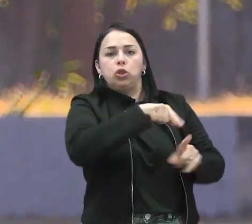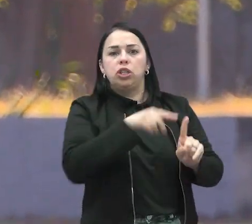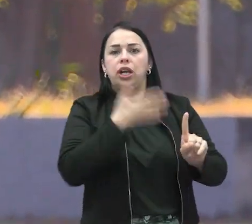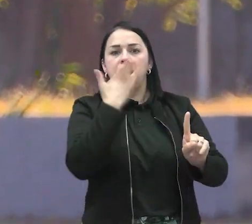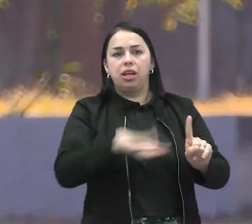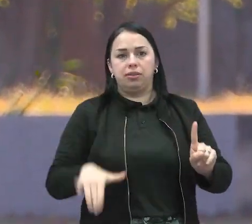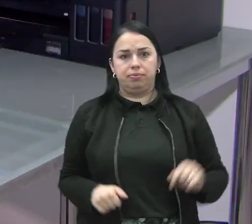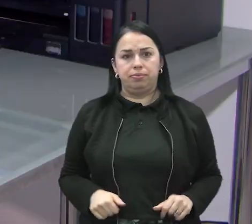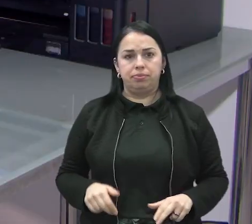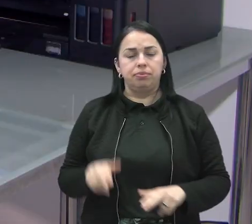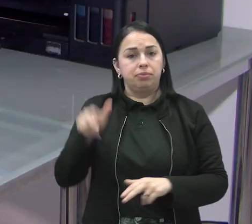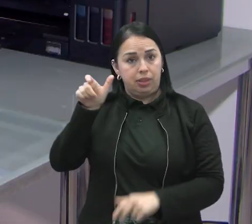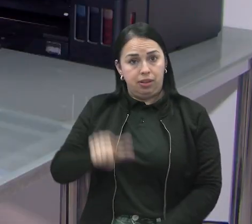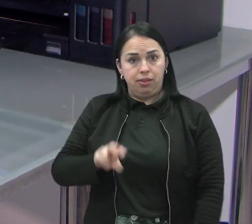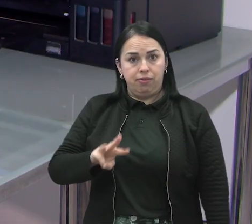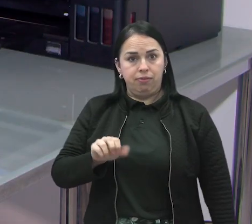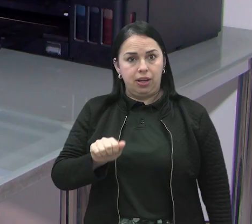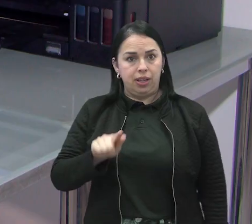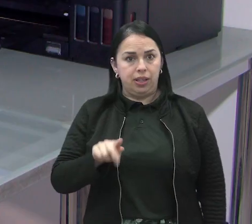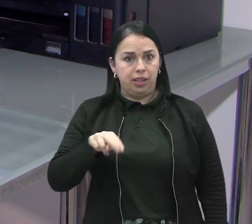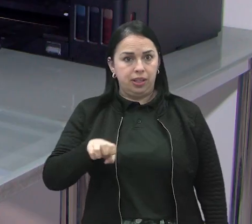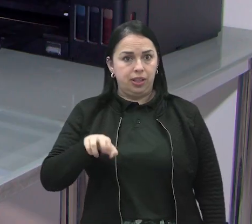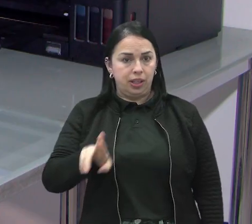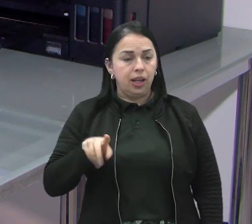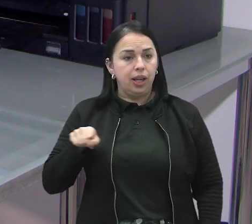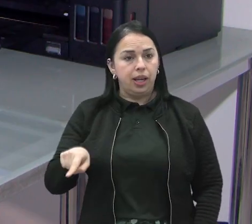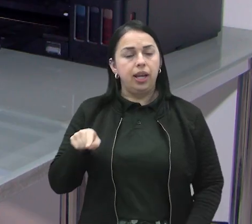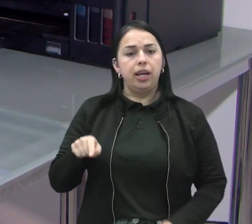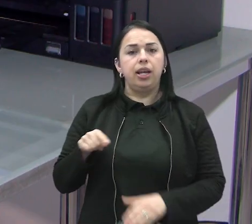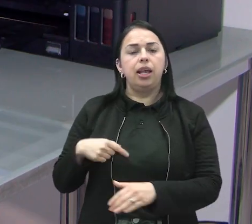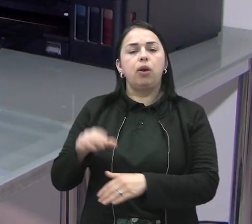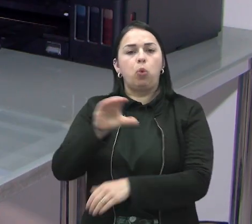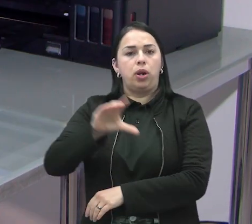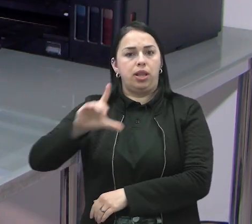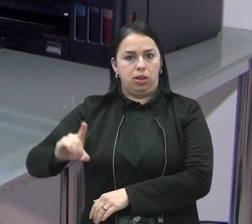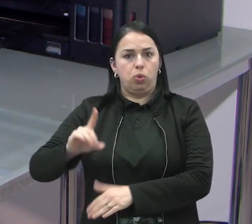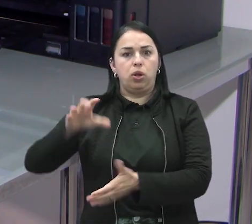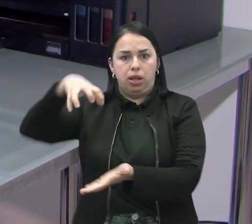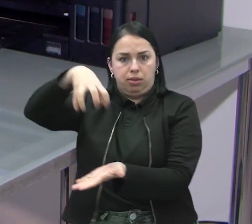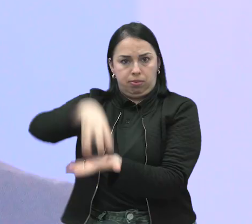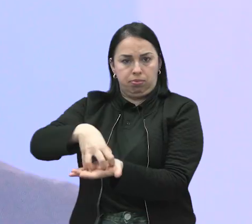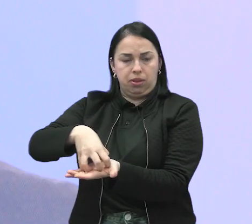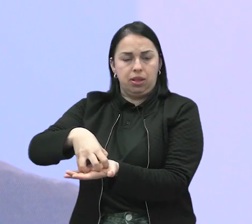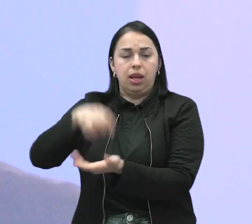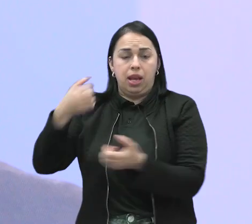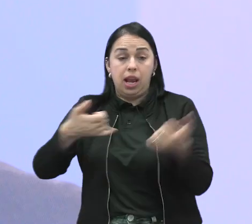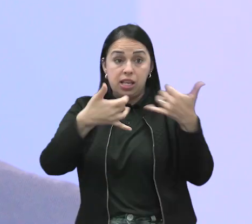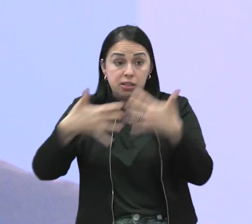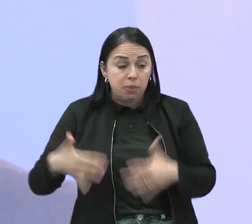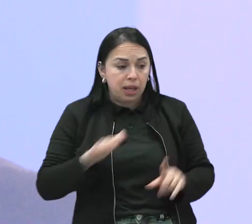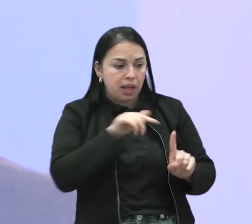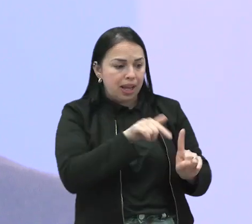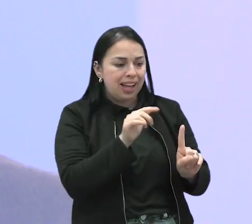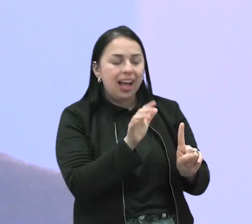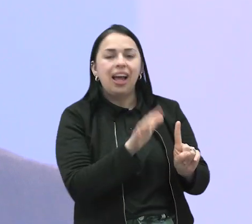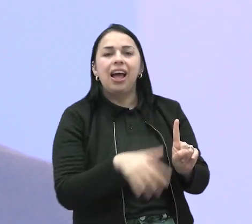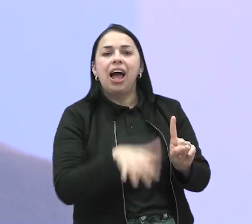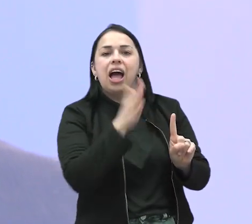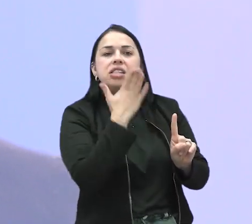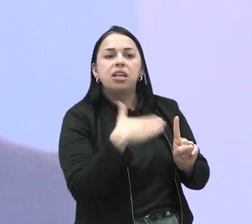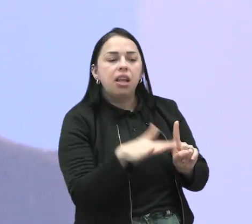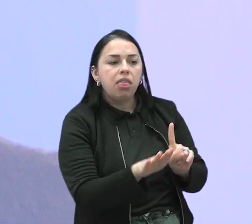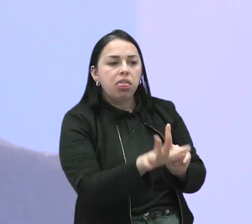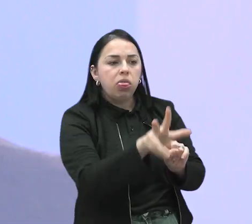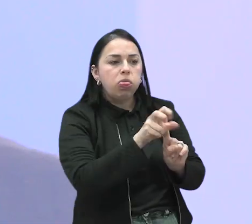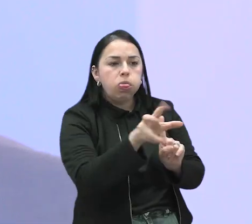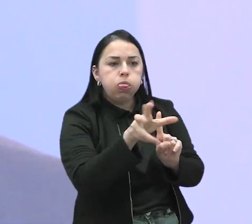envolvendo crianças. Para Wagner, coordenador do CMDCA de São José, a adultização torna as